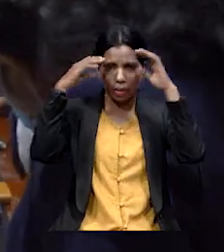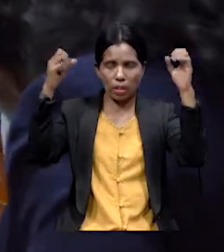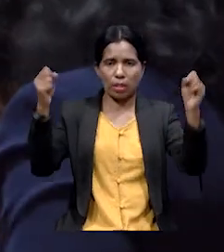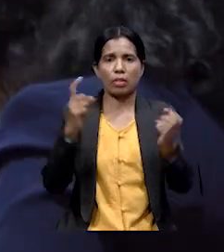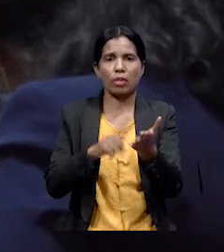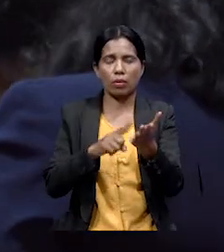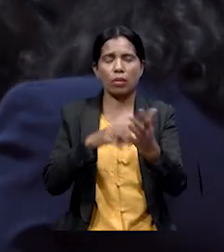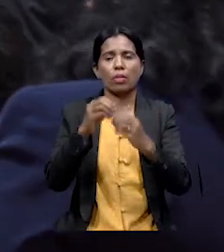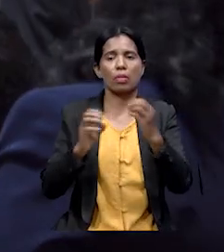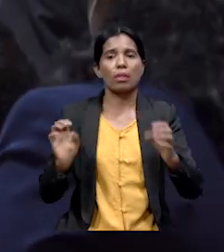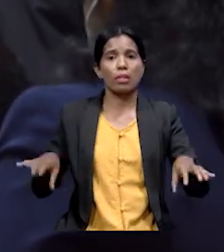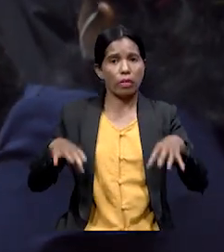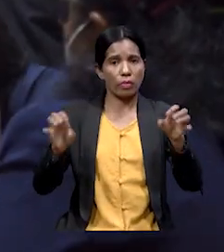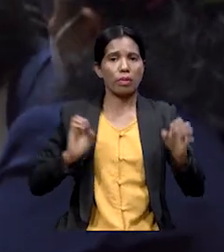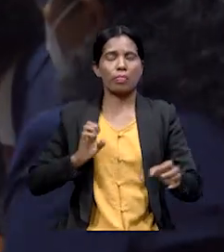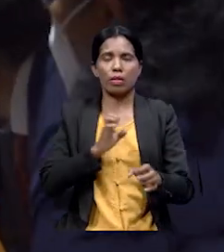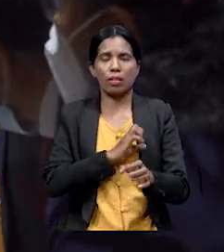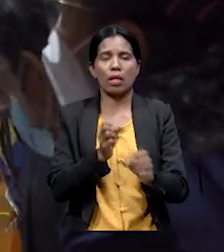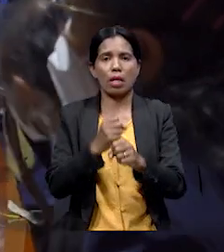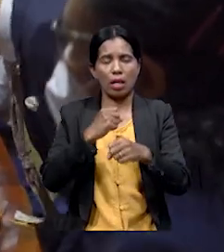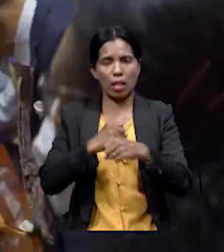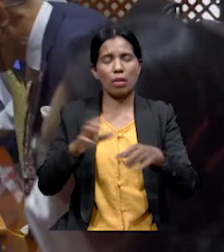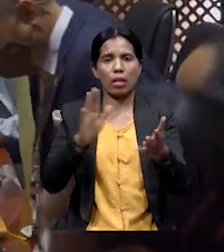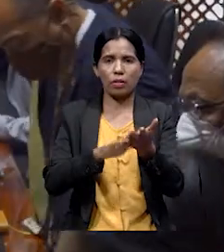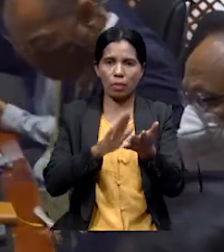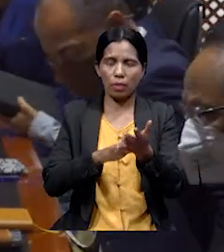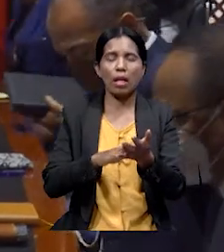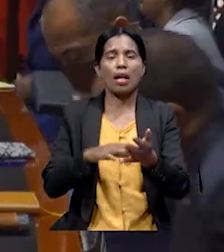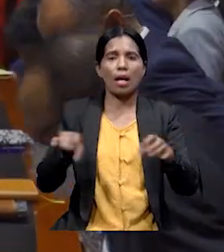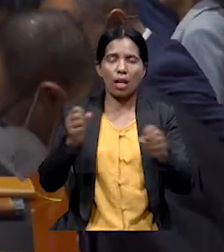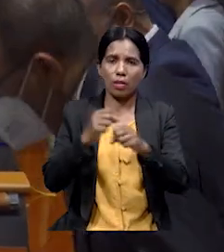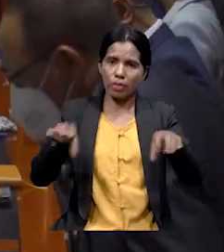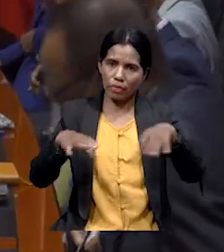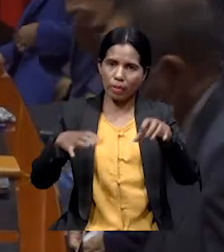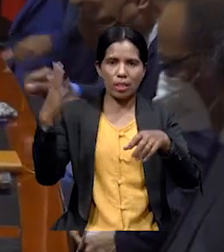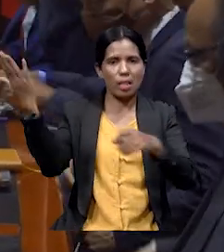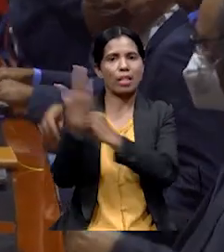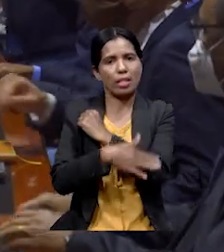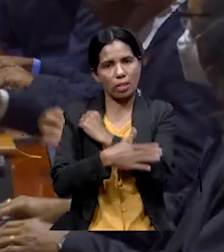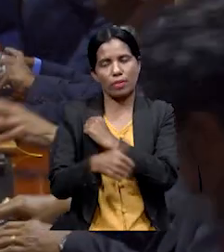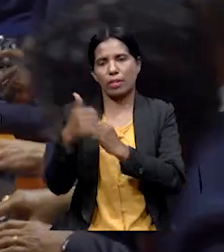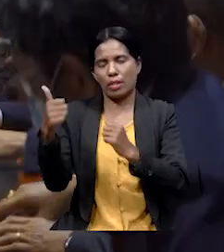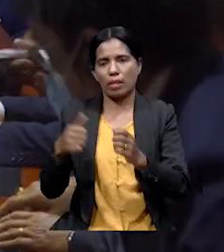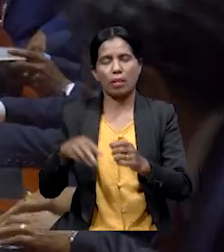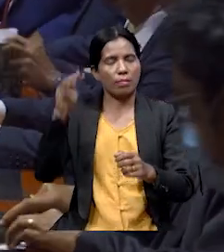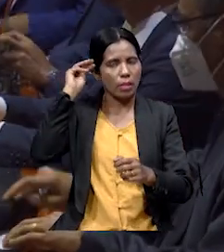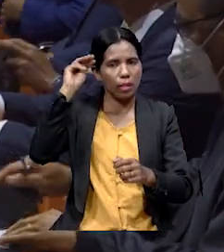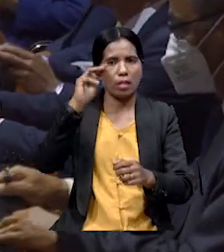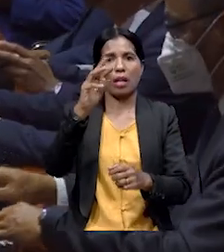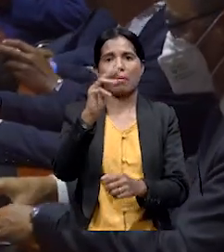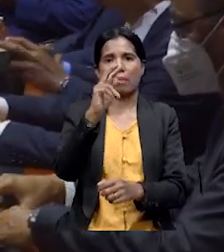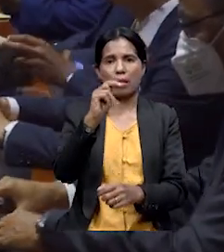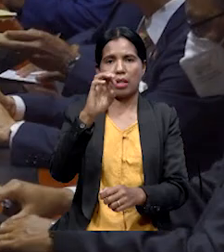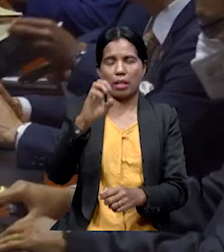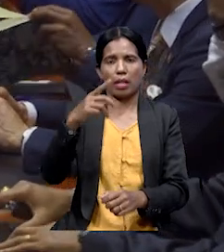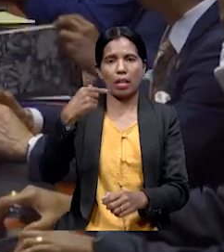papel Ambassador Sire hala missão diplomata ia Railiur. Ministra Negócio Estrangeiro na Cooperação Adalziza Magno